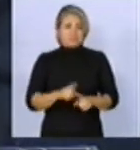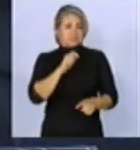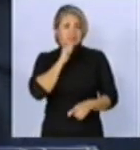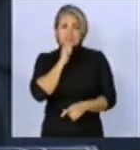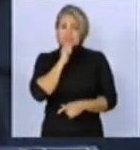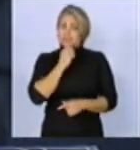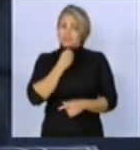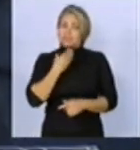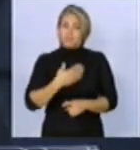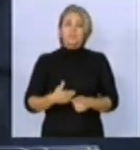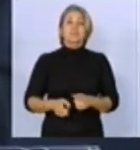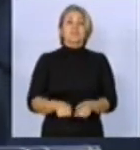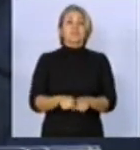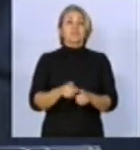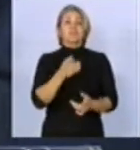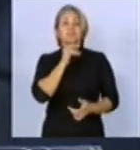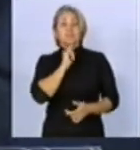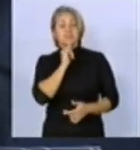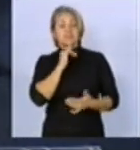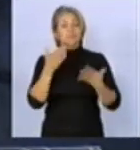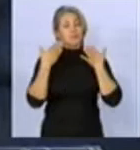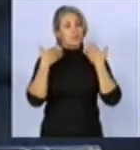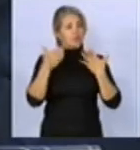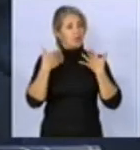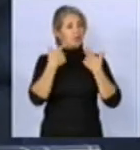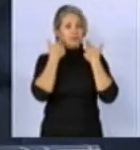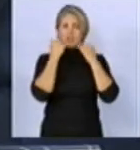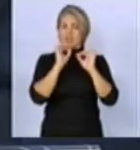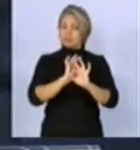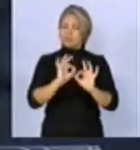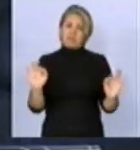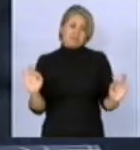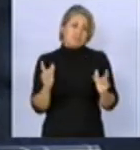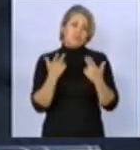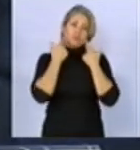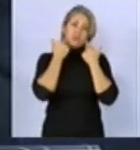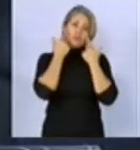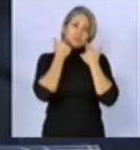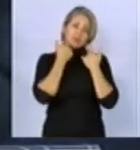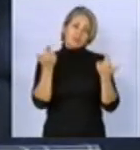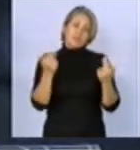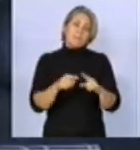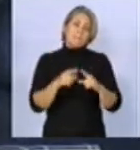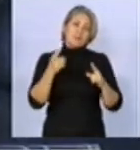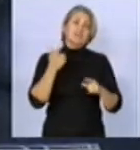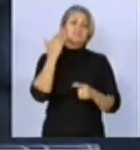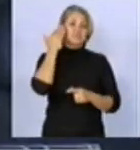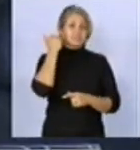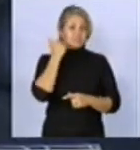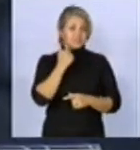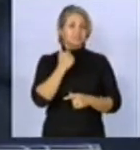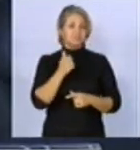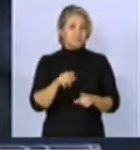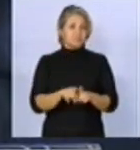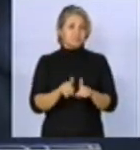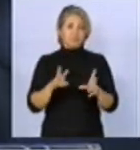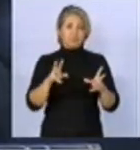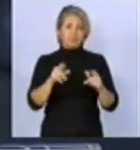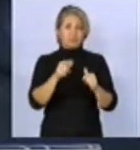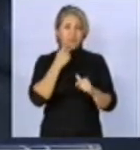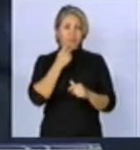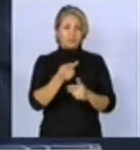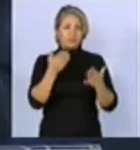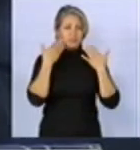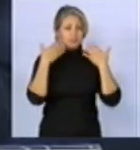o calor com relação ao calor é um calor natural falou se aqui no calor e eu acho que é só J que fala no